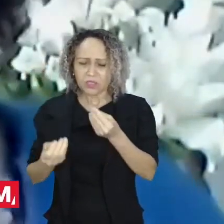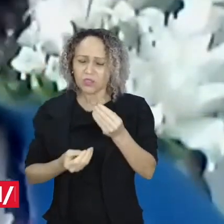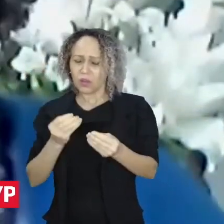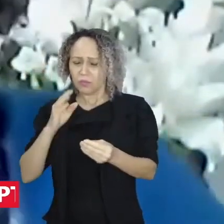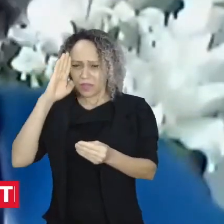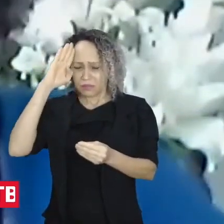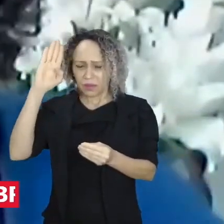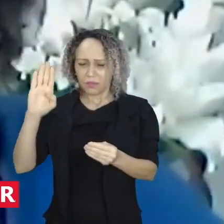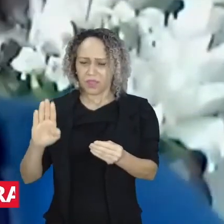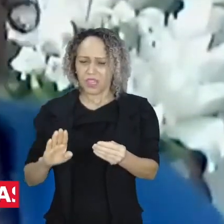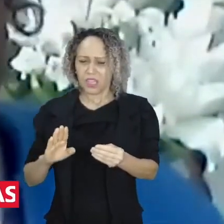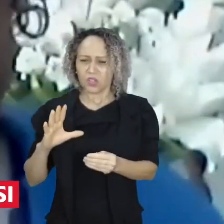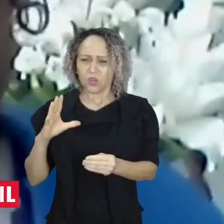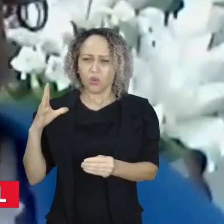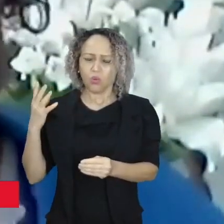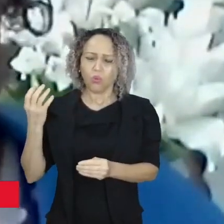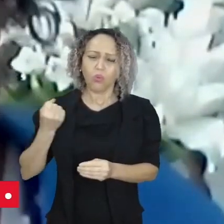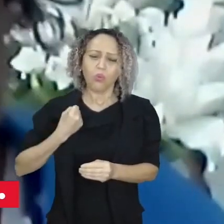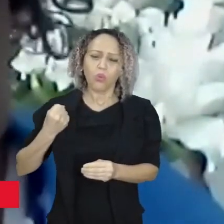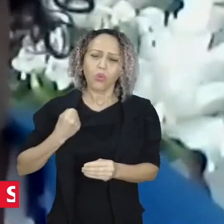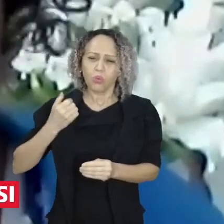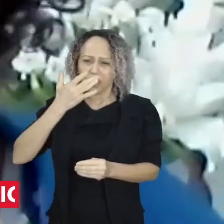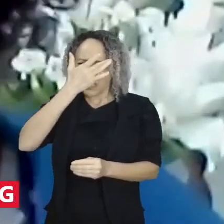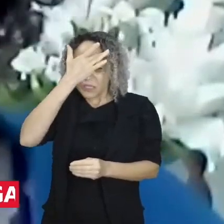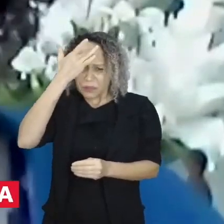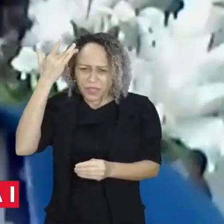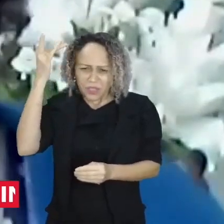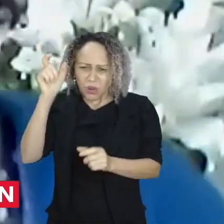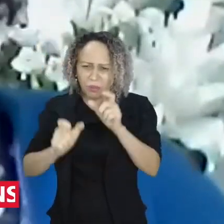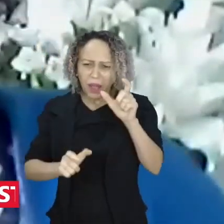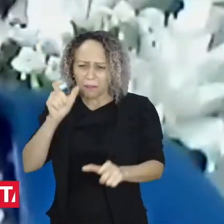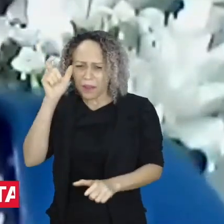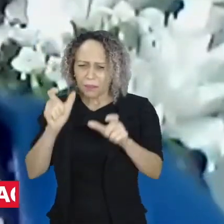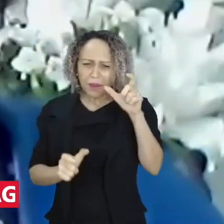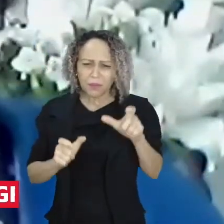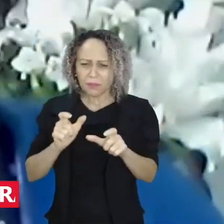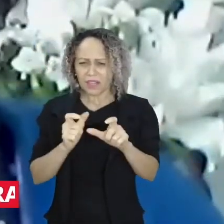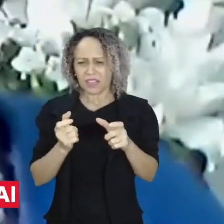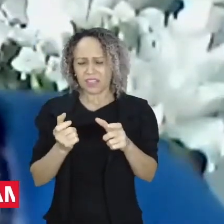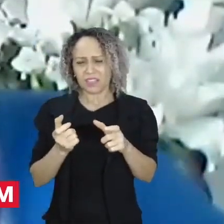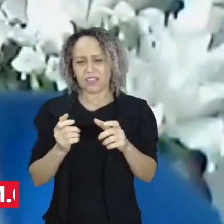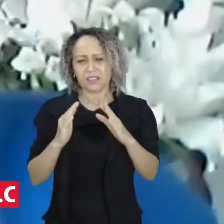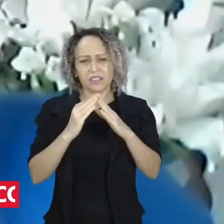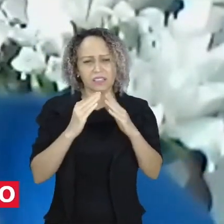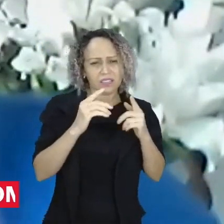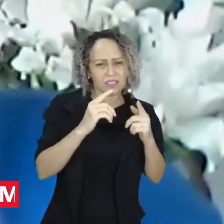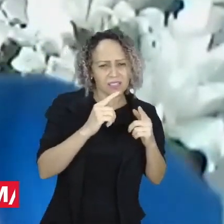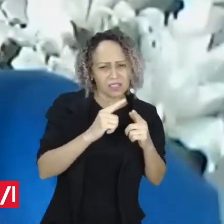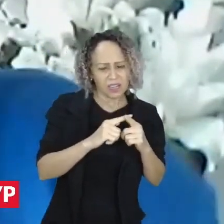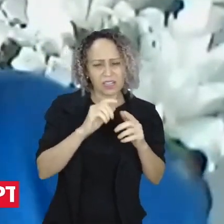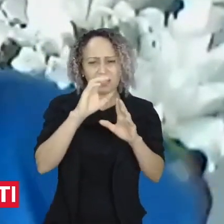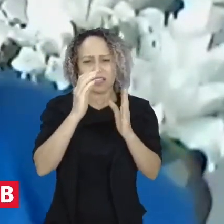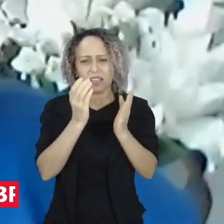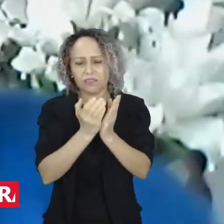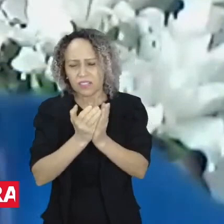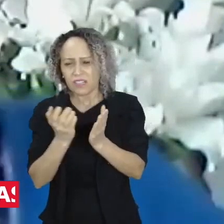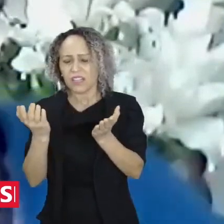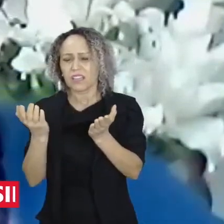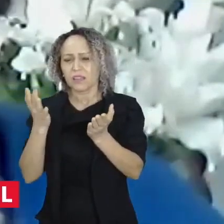a Constituição garante a liberdade de culto religioso. Então, nós temos